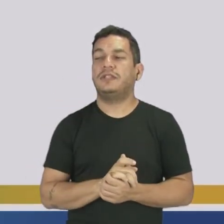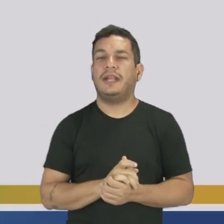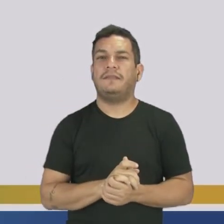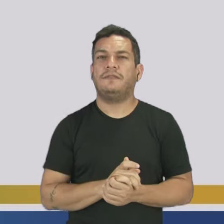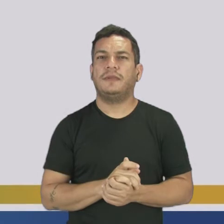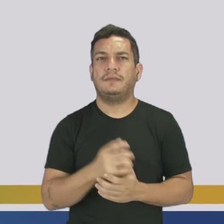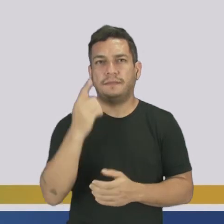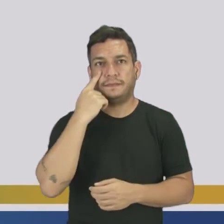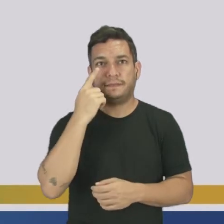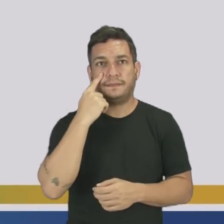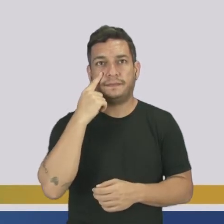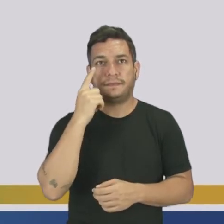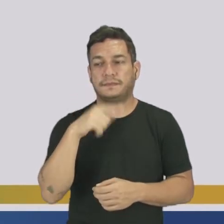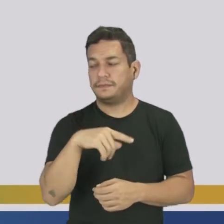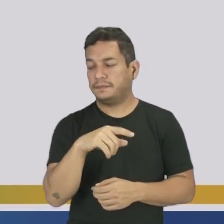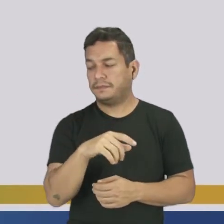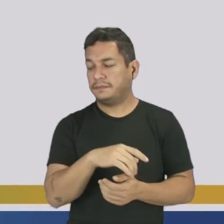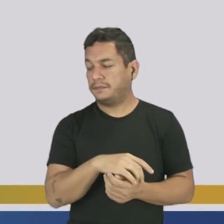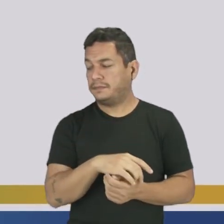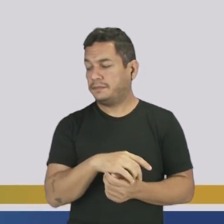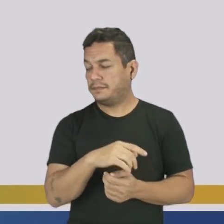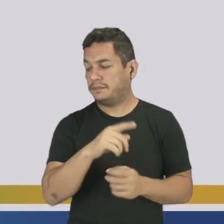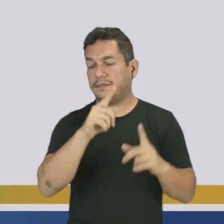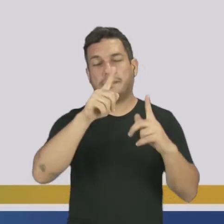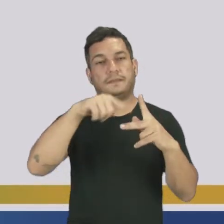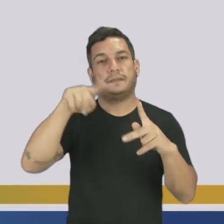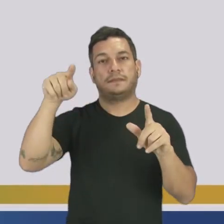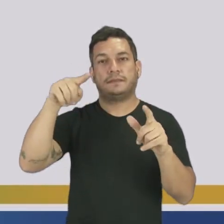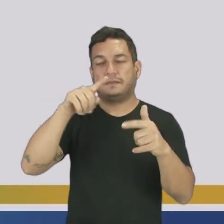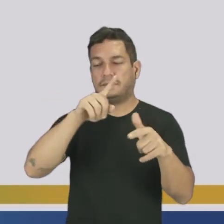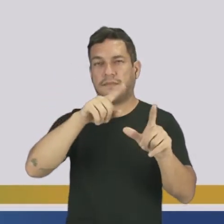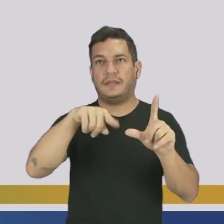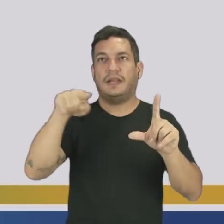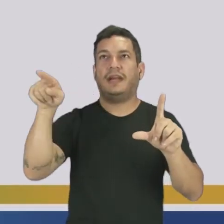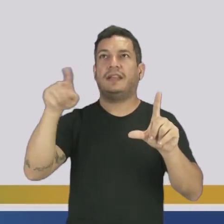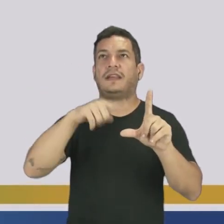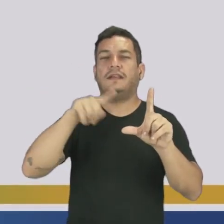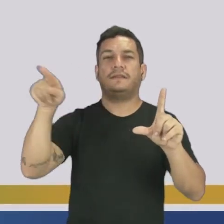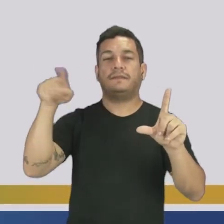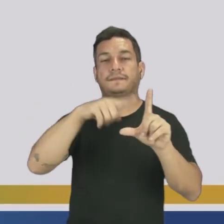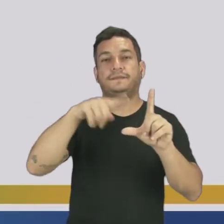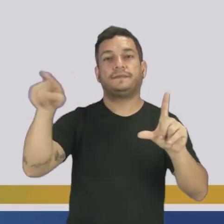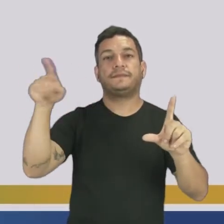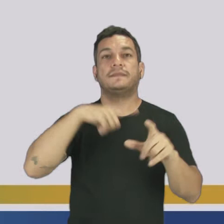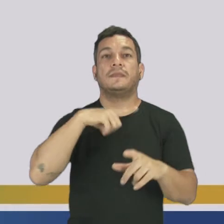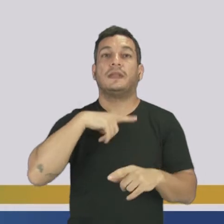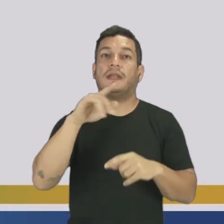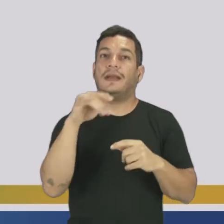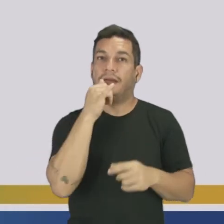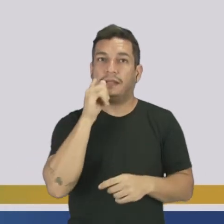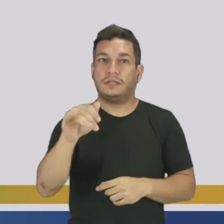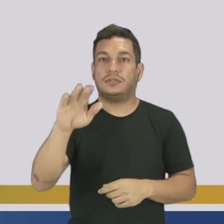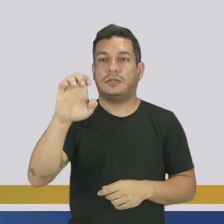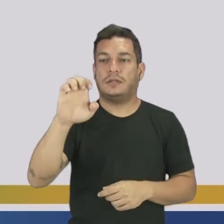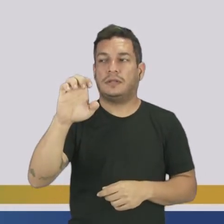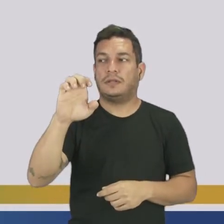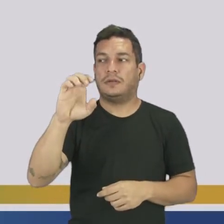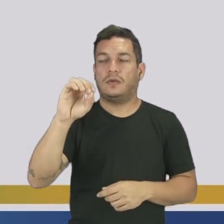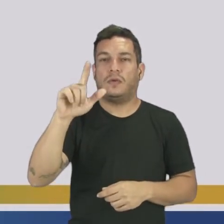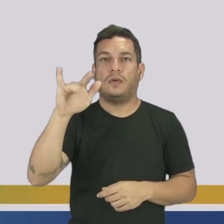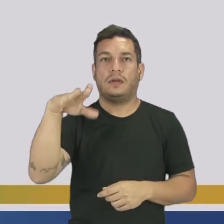hídrica, ou seja, através das hidrelétricas. Segundo lugar vem a energia eólica, que é a energia gerada